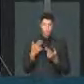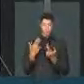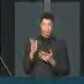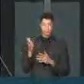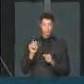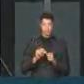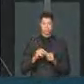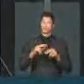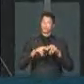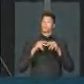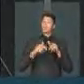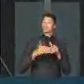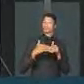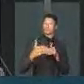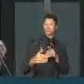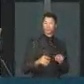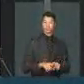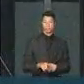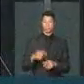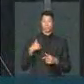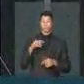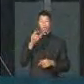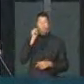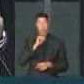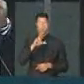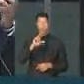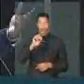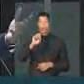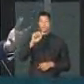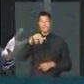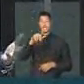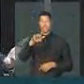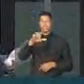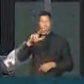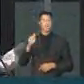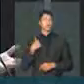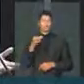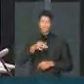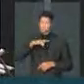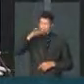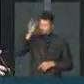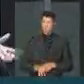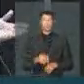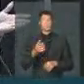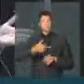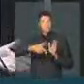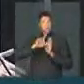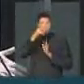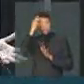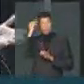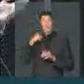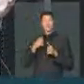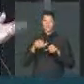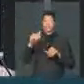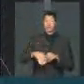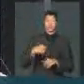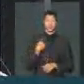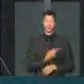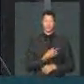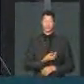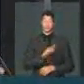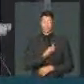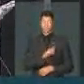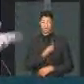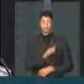ela já fez, por onde ela passou. Então, a Rosângela, que eu tenho certeza que, antes de ser prefeita de Imperatriz, estará aqui no nosso